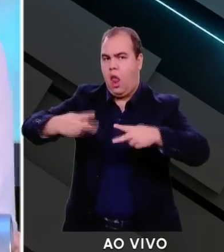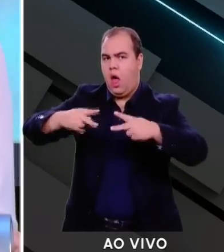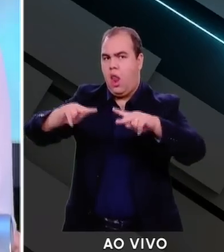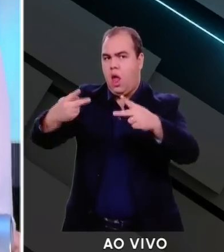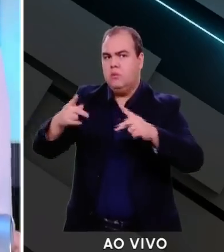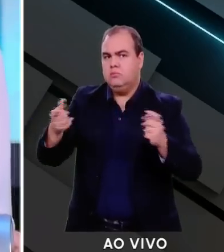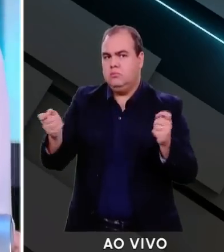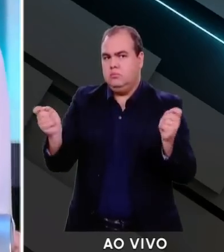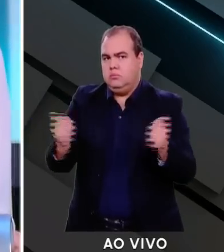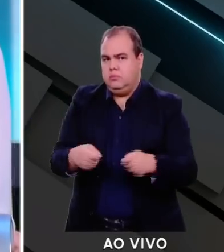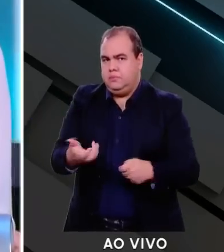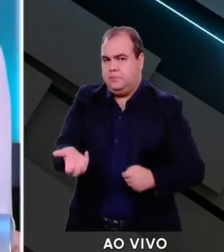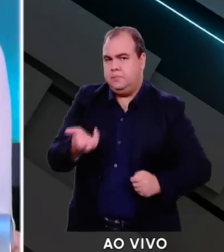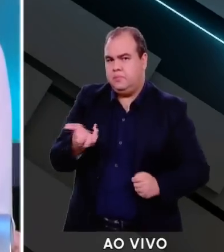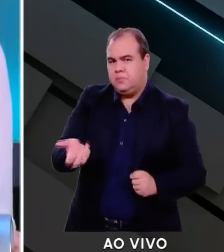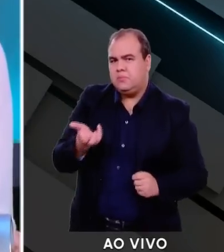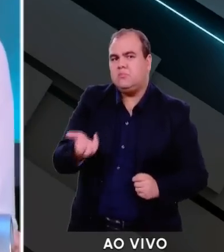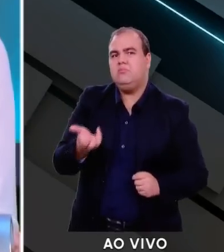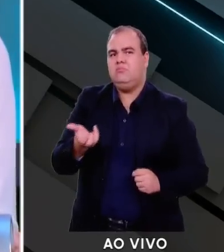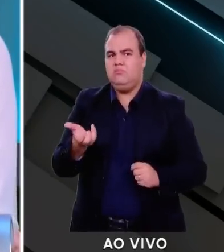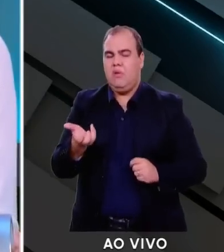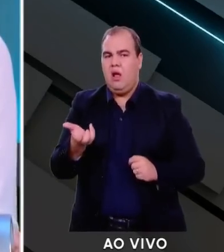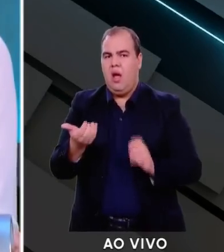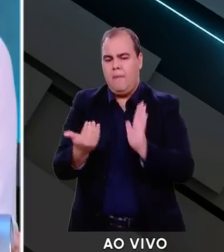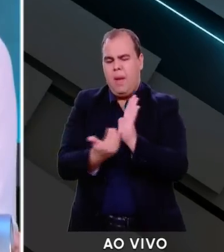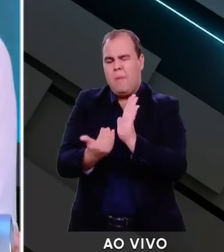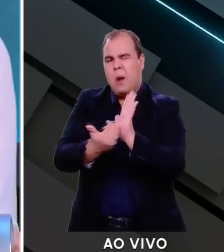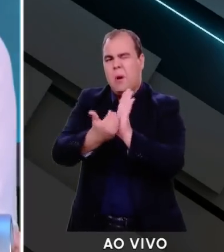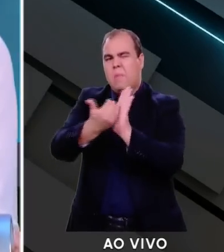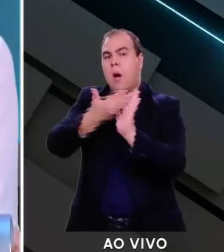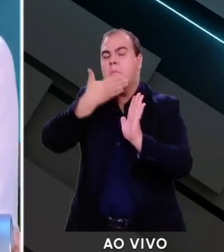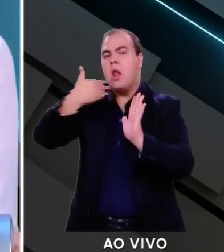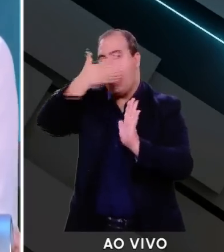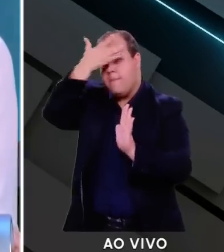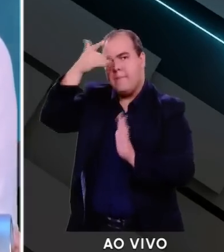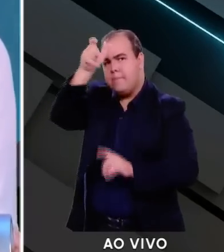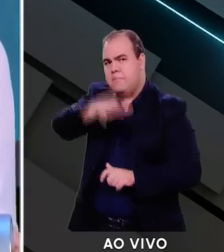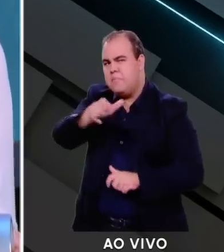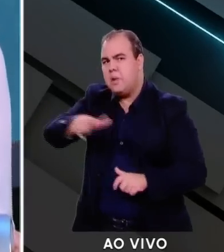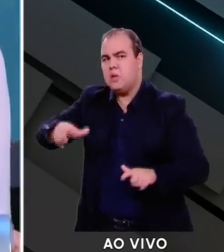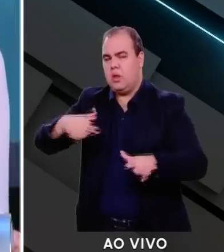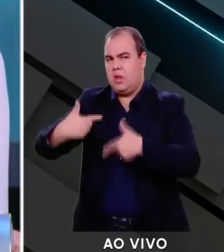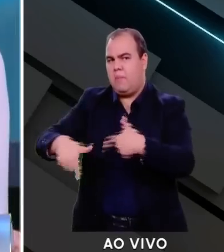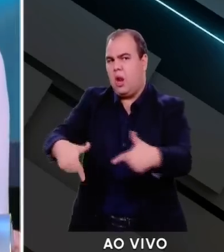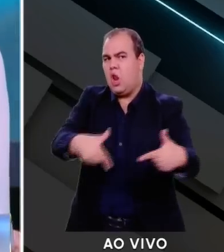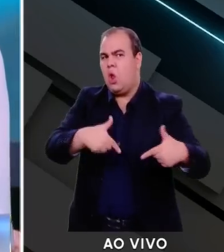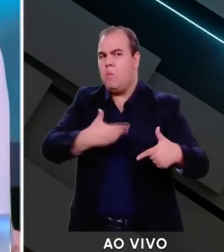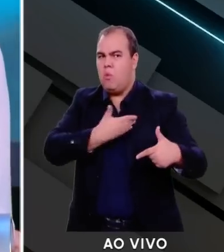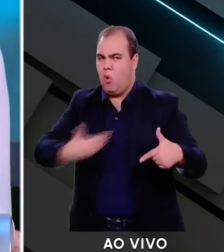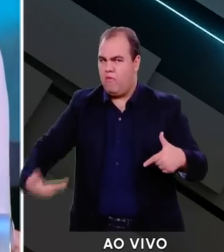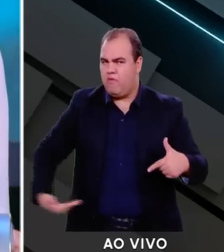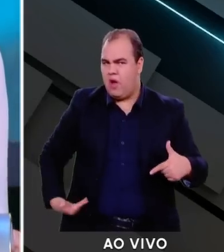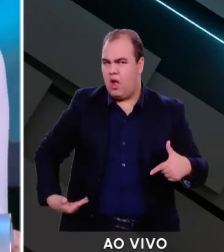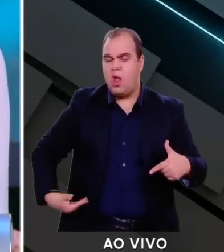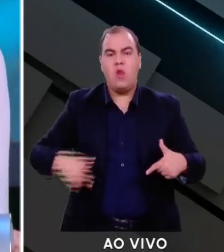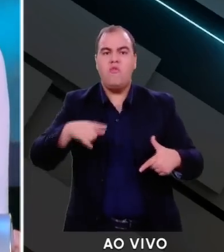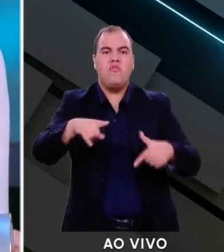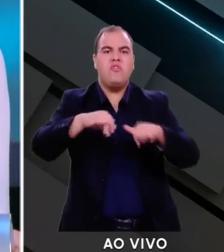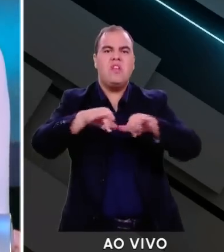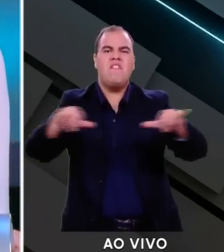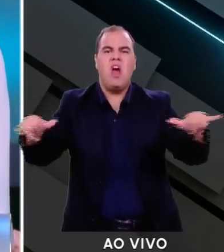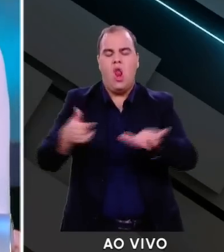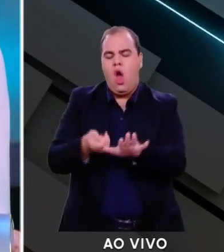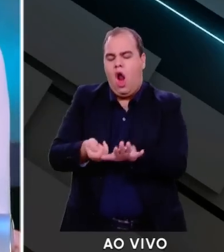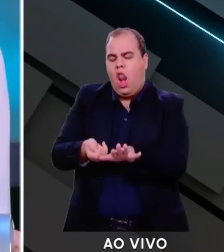seriam menos vantajosas para trabalhador mas mais econômicas para o governo o senhor negou disse que é fake